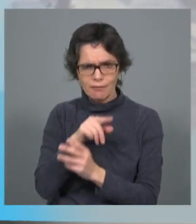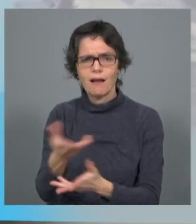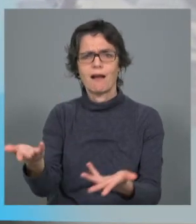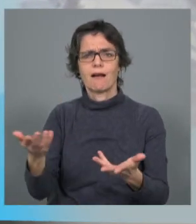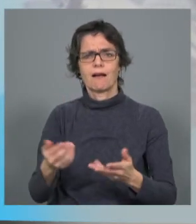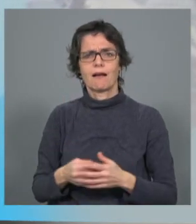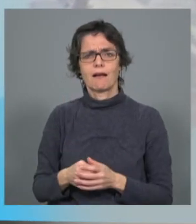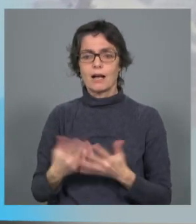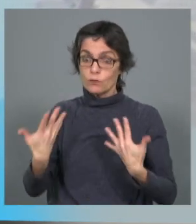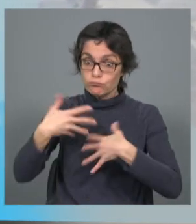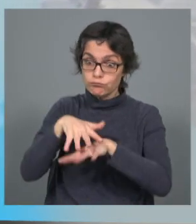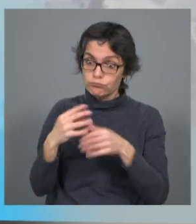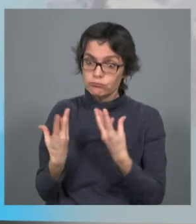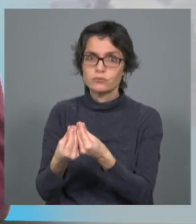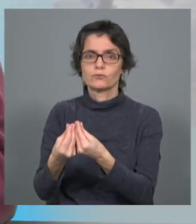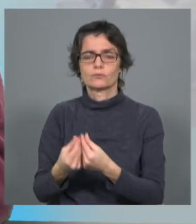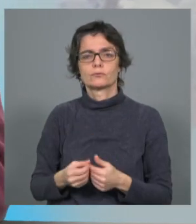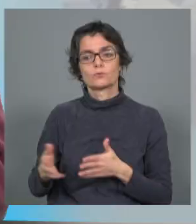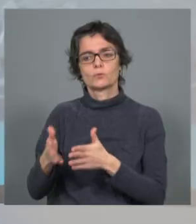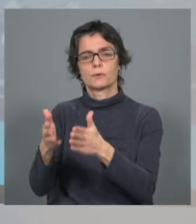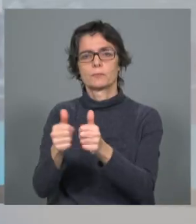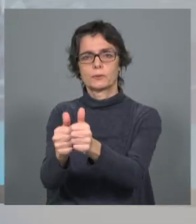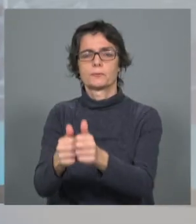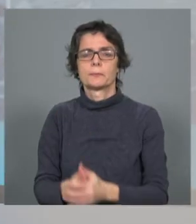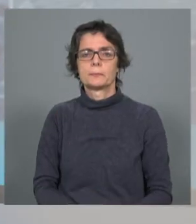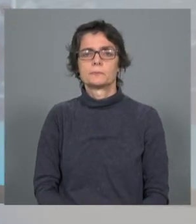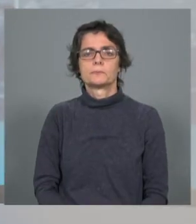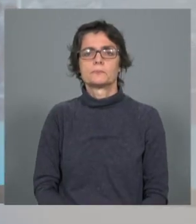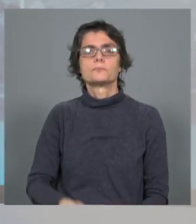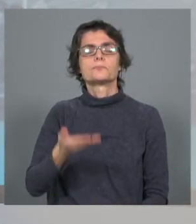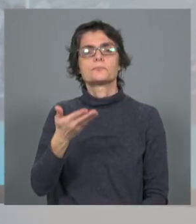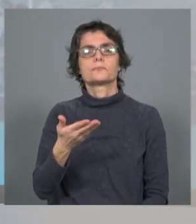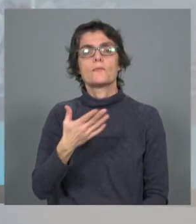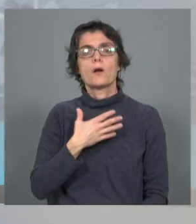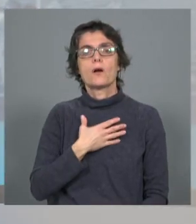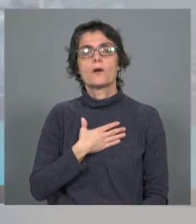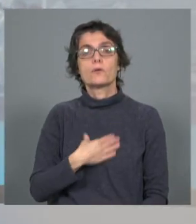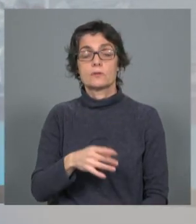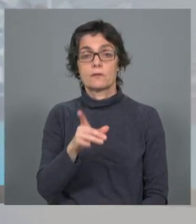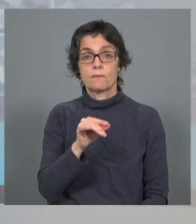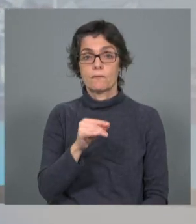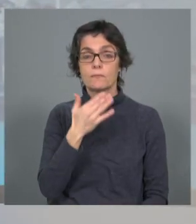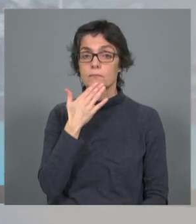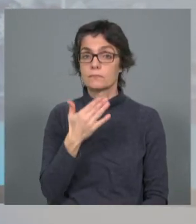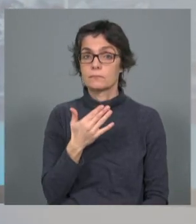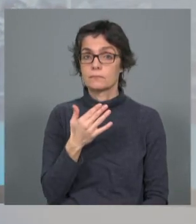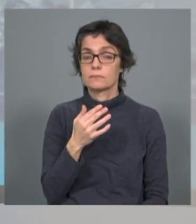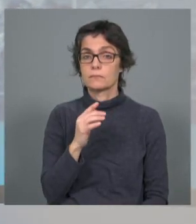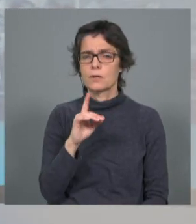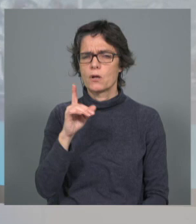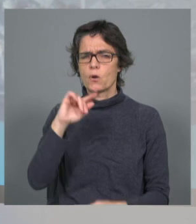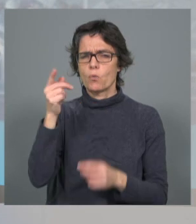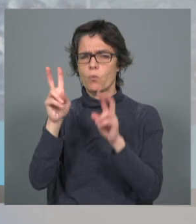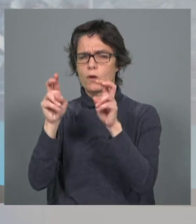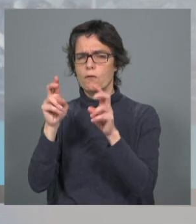todos no fundo, mas neste também. E a pedir para terminar brevemente, precisamente voltando àquele início, o tópico que